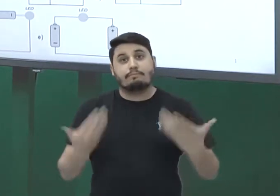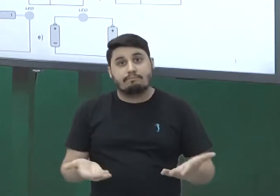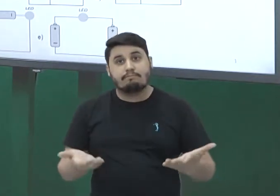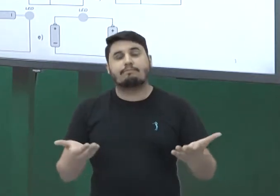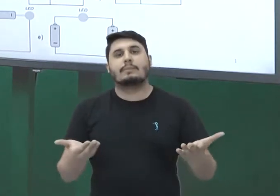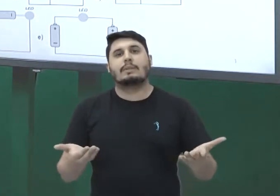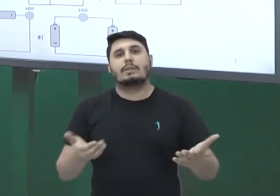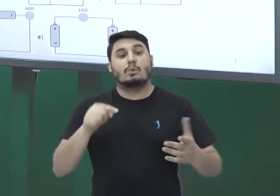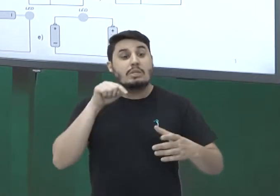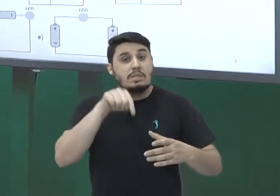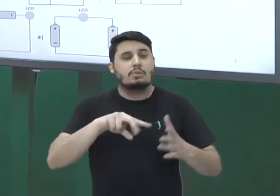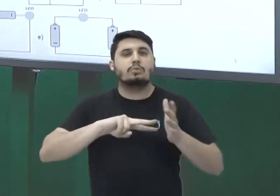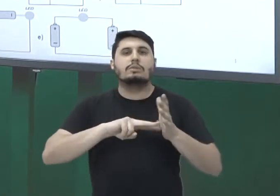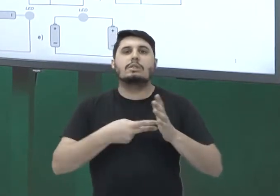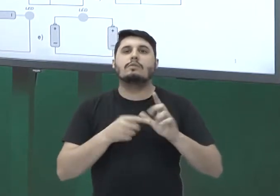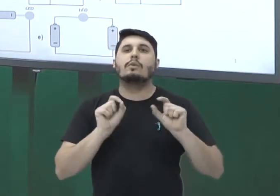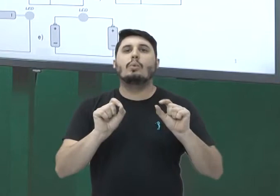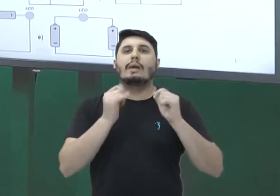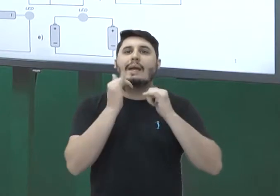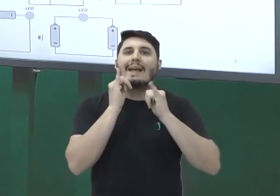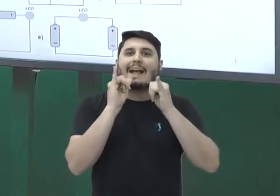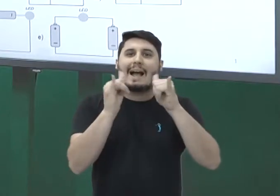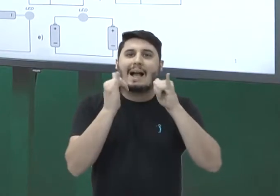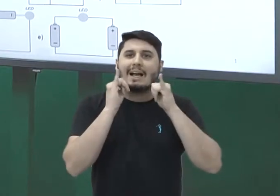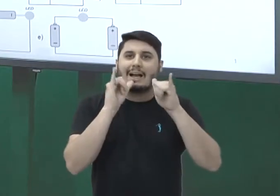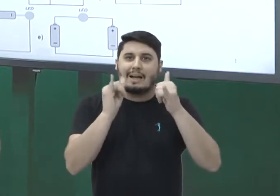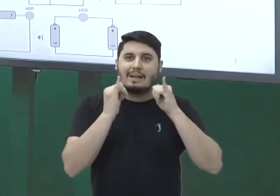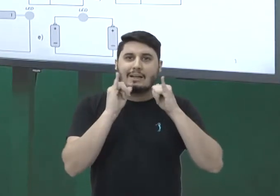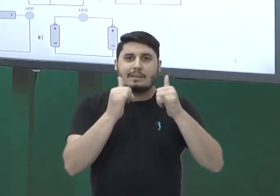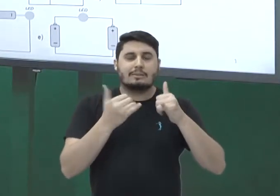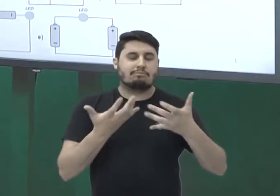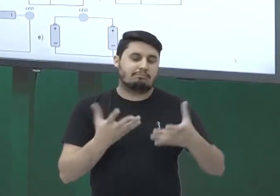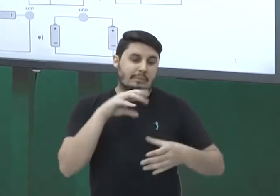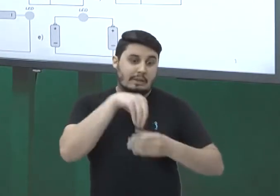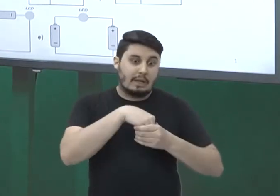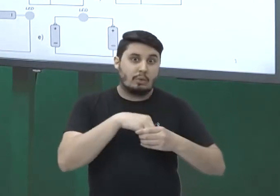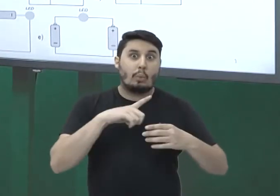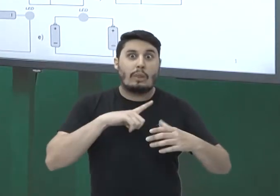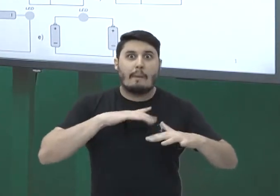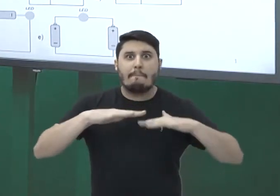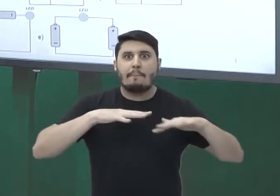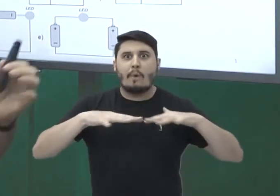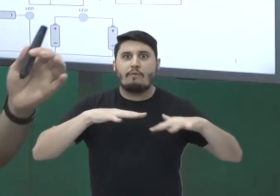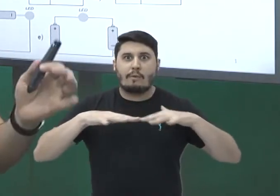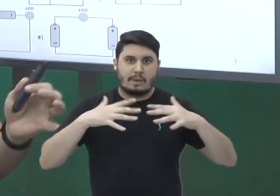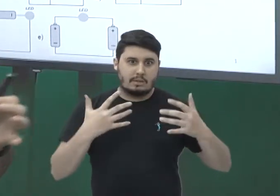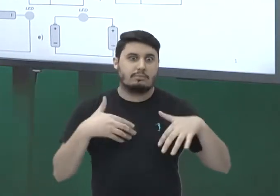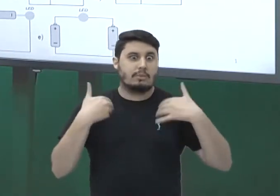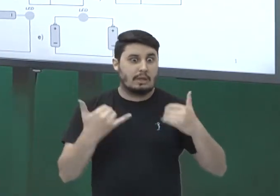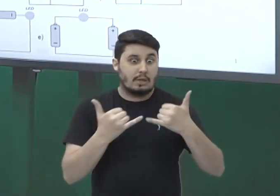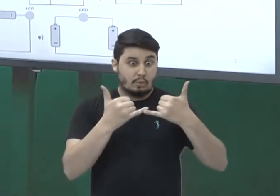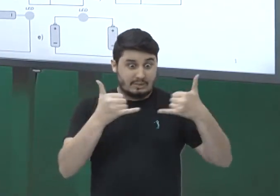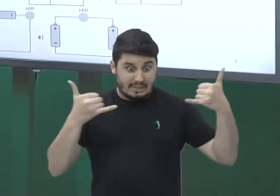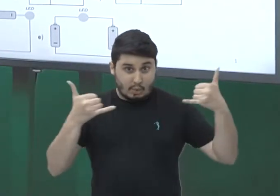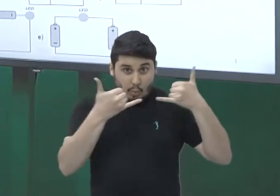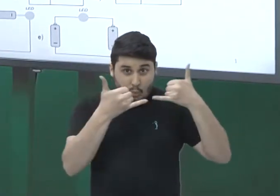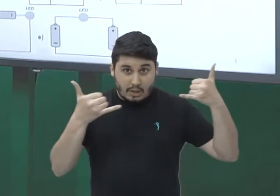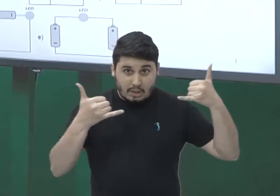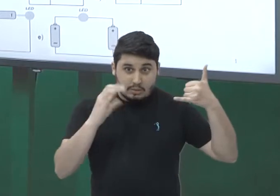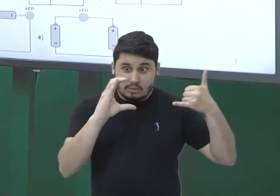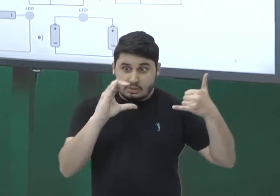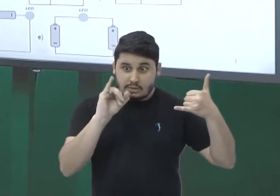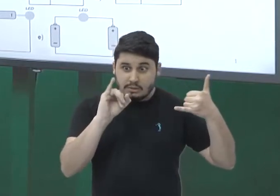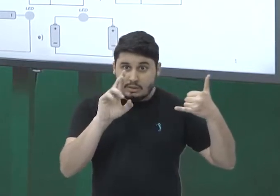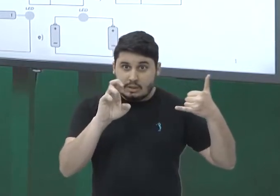a cargas em movimento. Então, um circuito elétrico é uma composição, certo, de